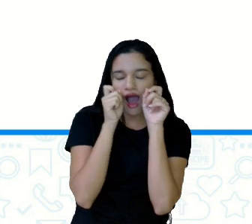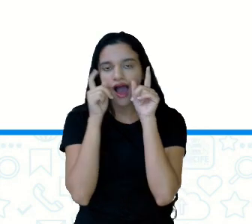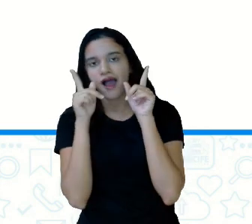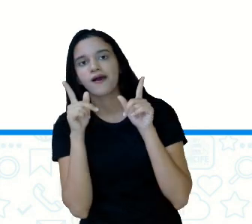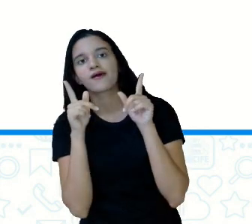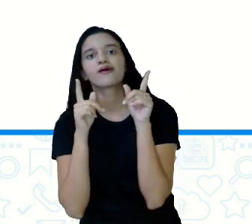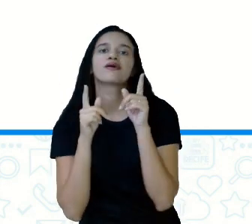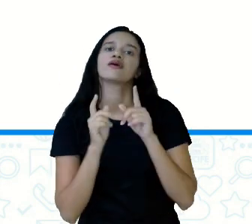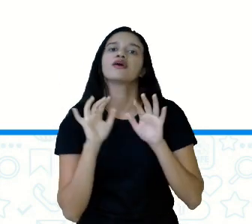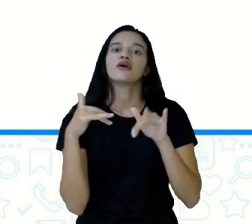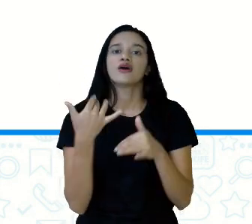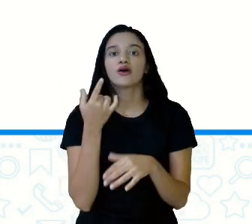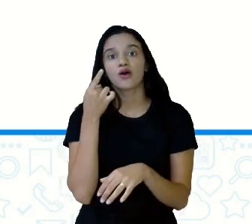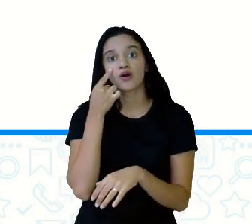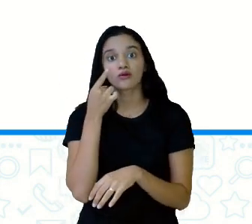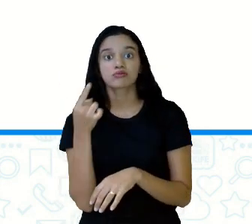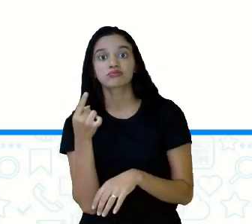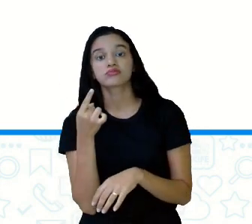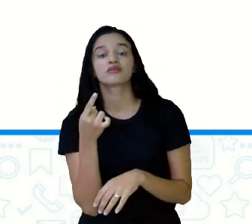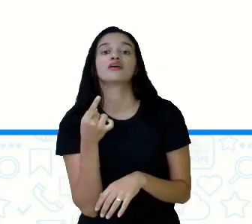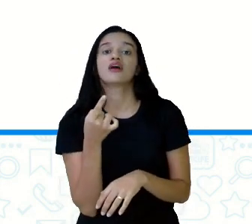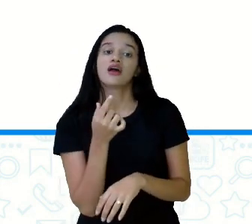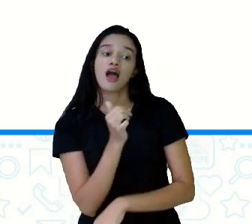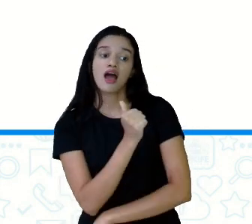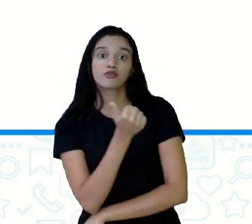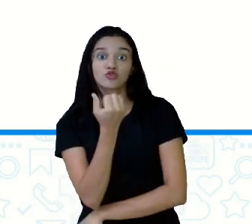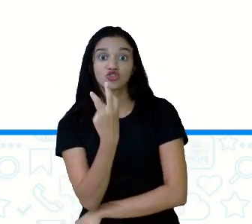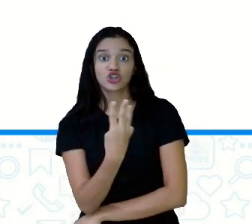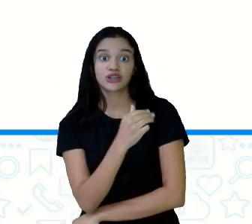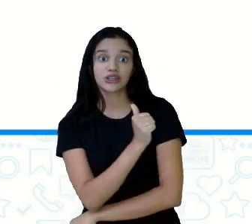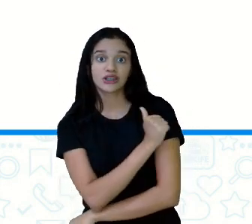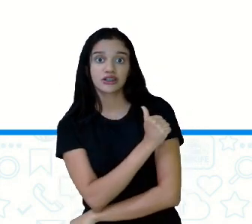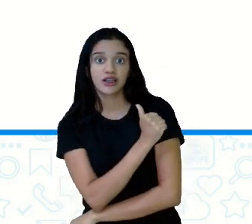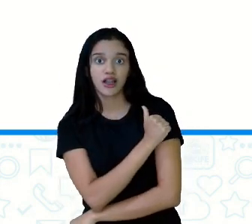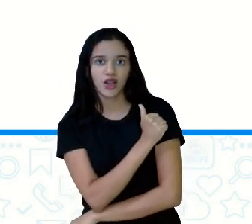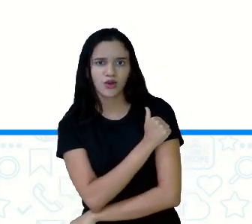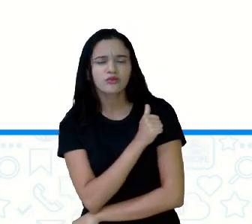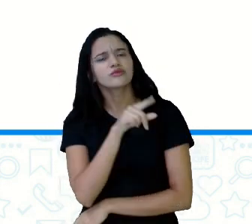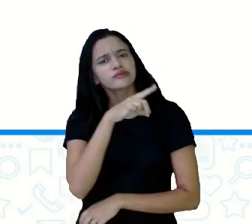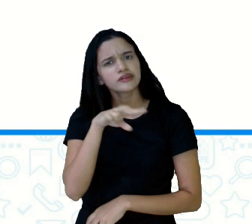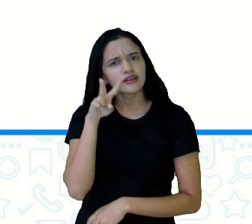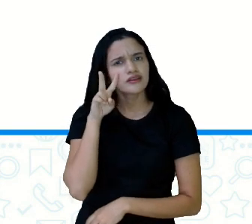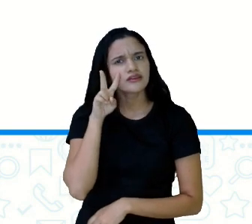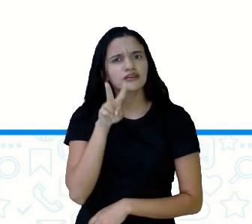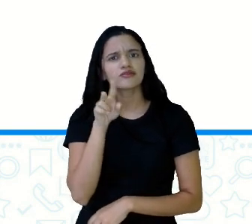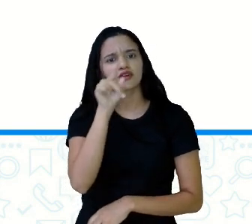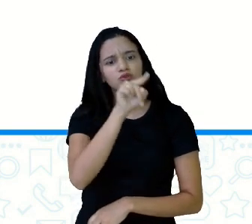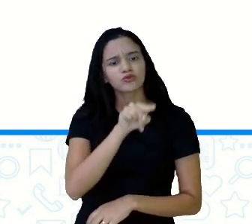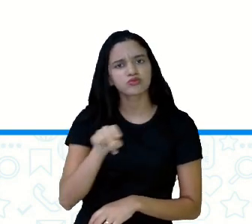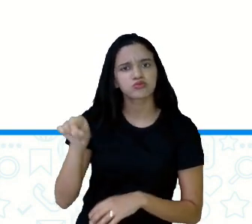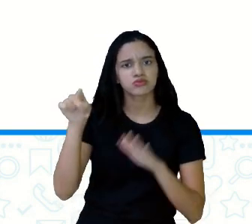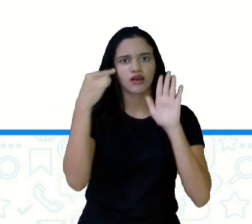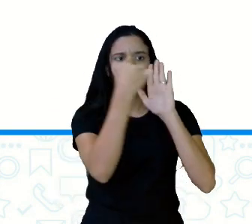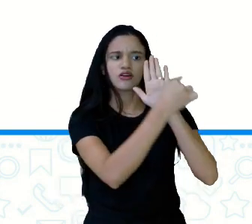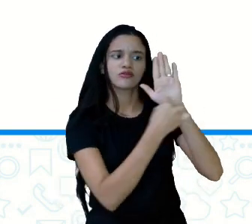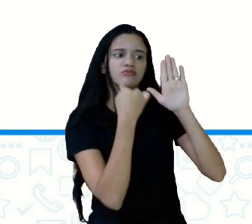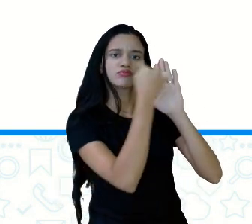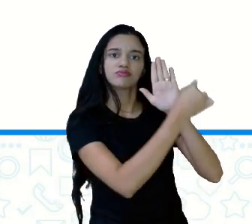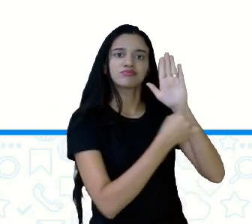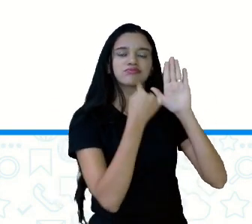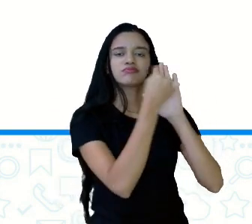completamente quando ouviu o terrível relato dos seus 3 aluninhos. Estão vendo aí que está sendo circulado um sinal de